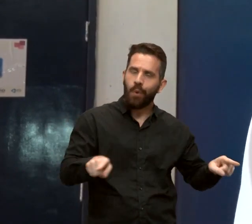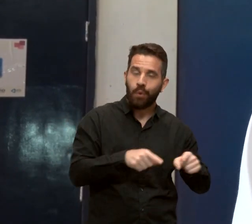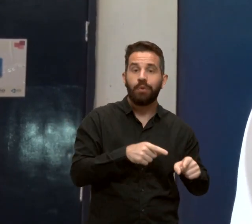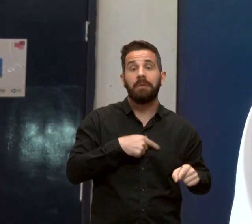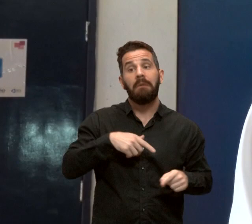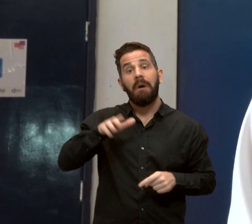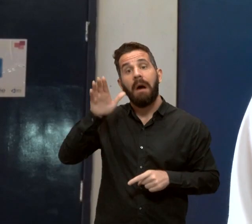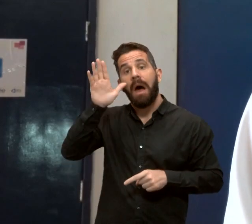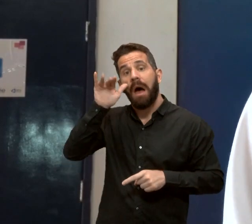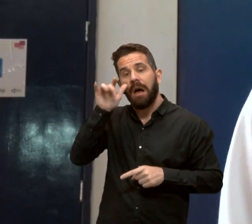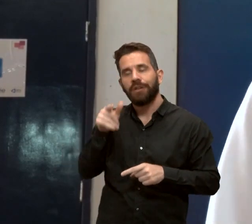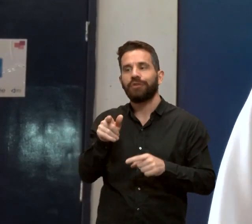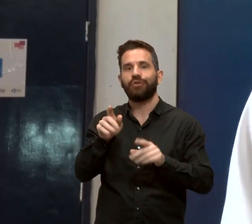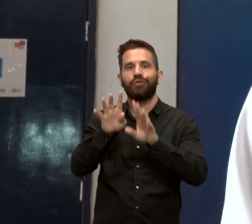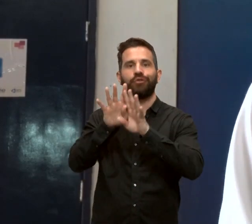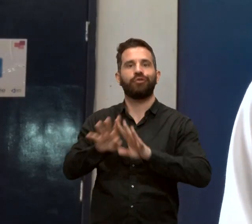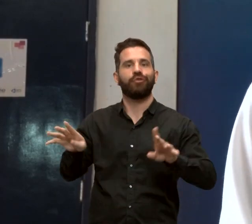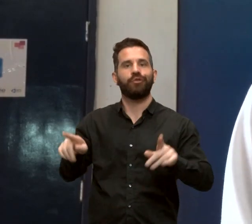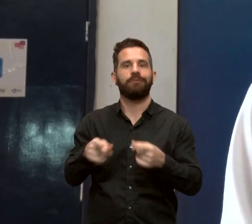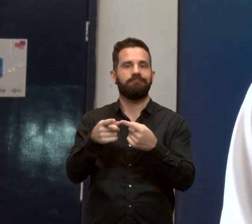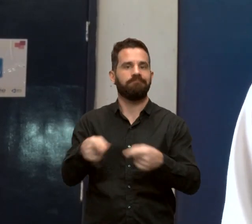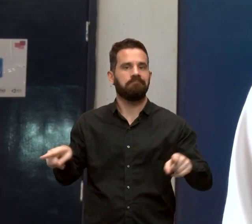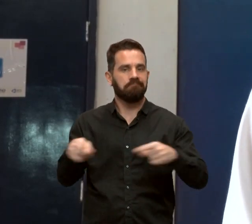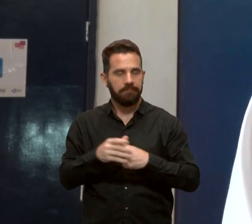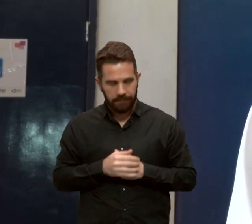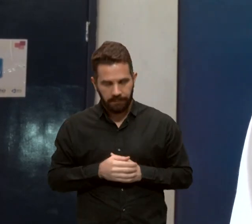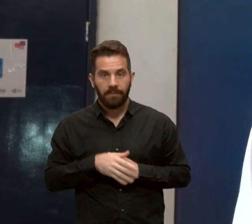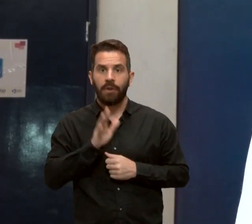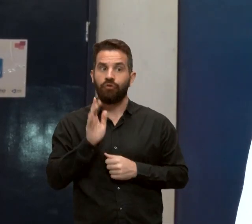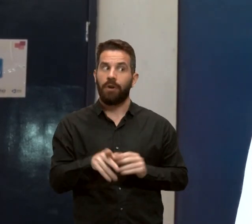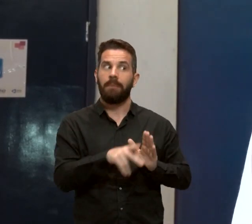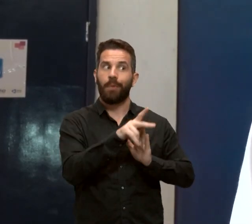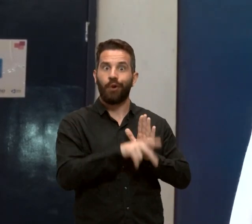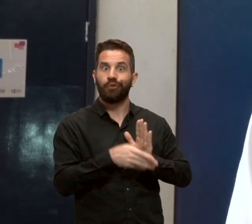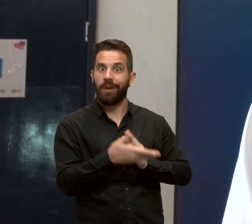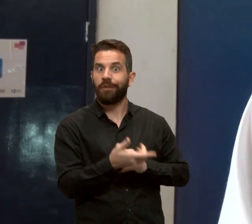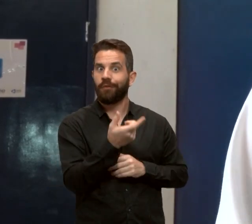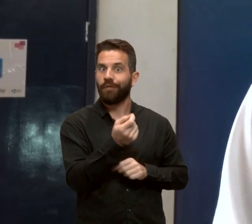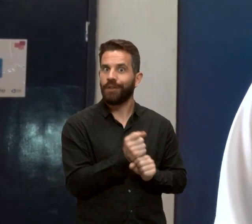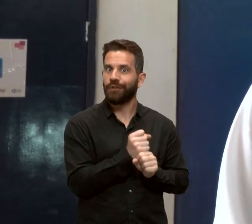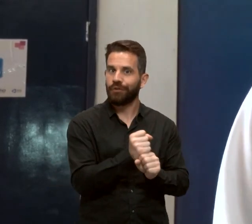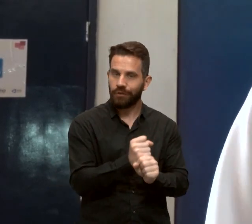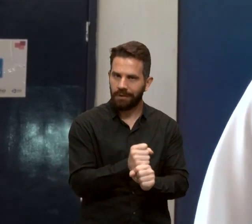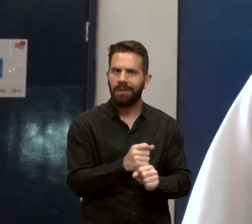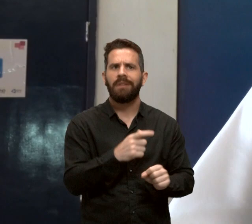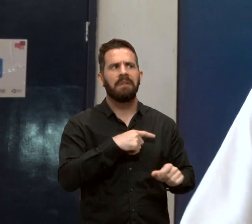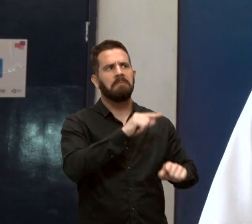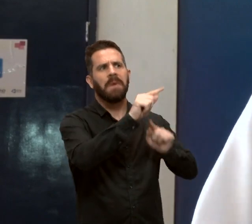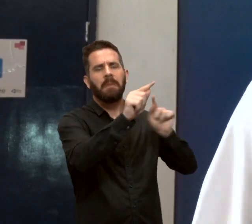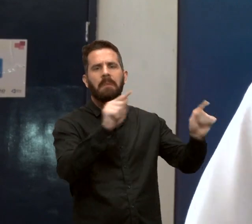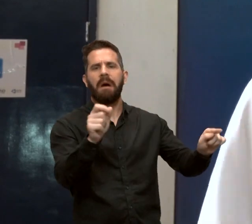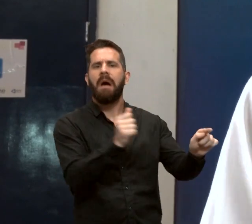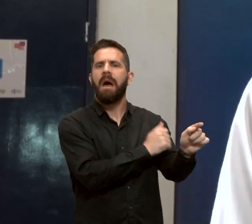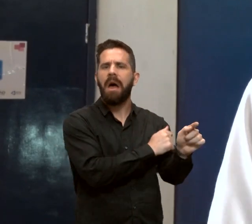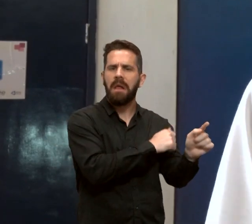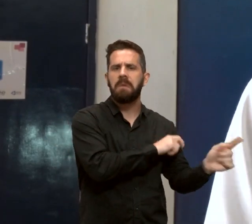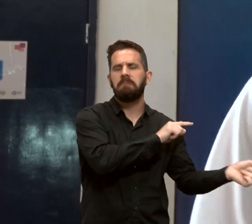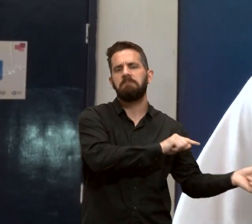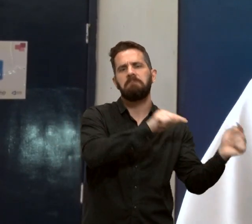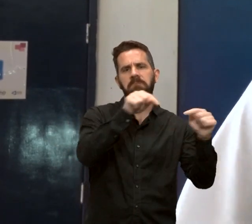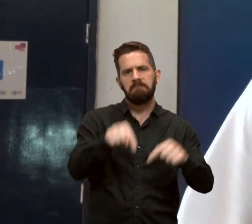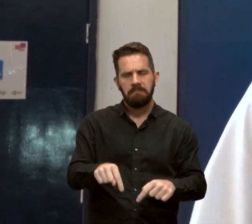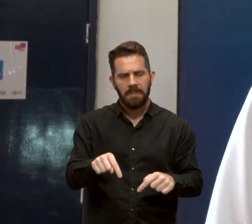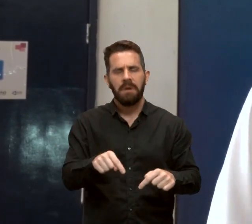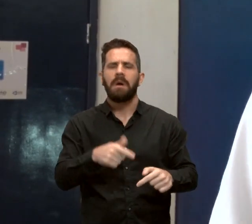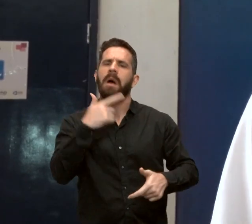também é um projeto que já tem 20 anos e nós temos recebido vários alunos que contam o quão